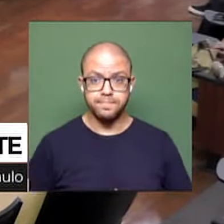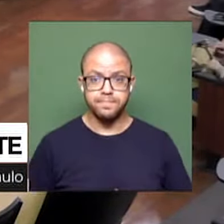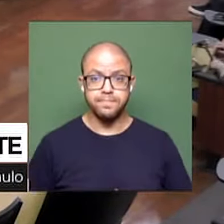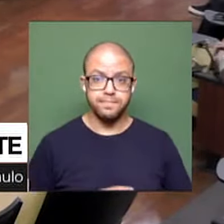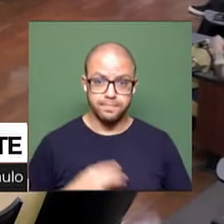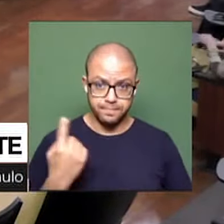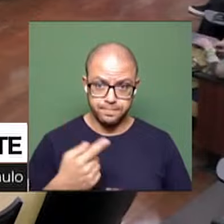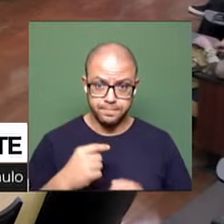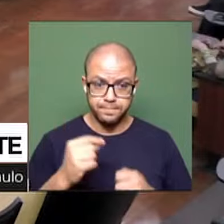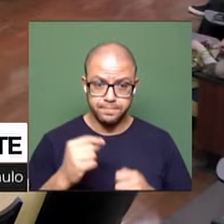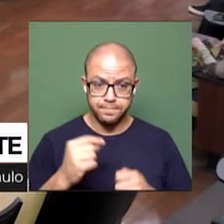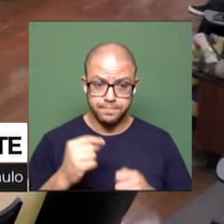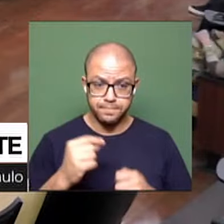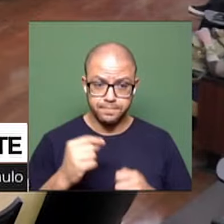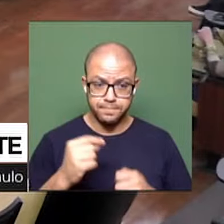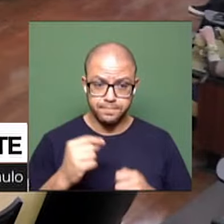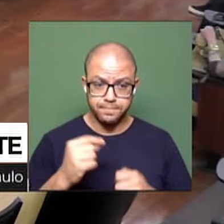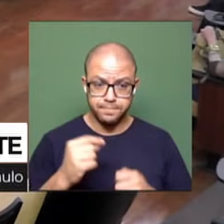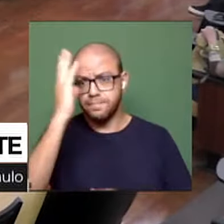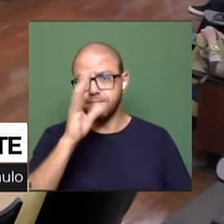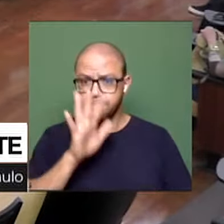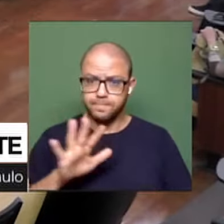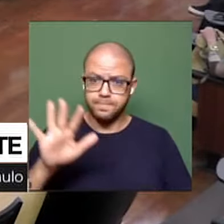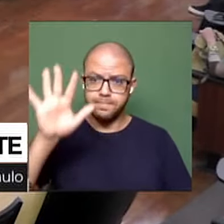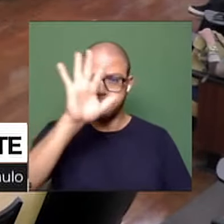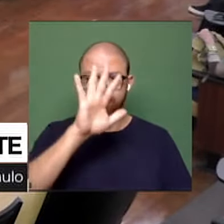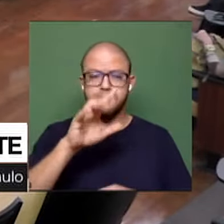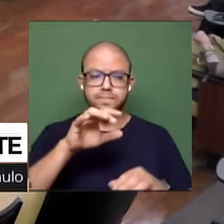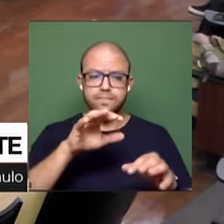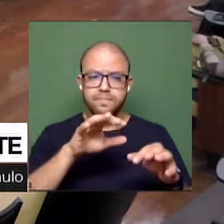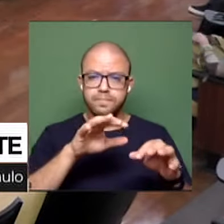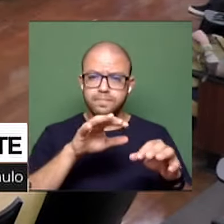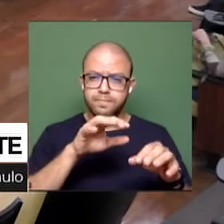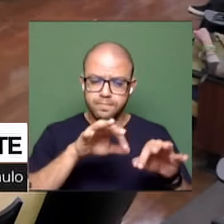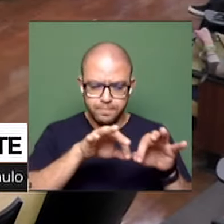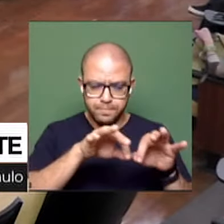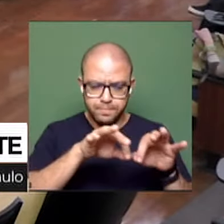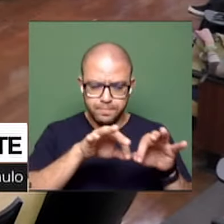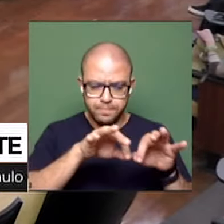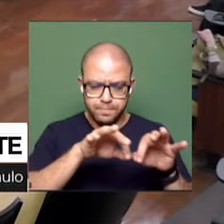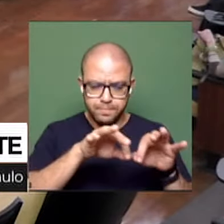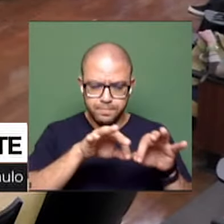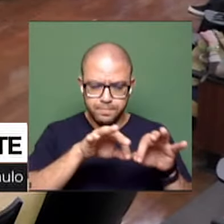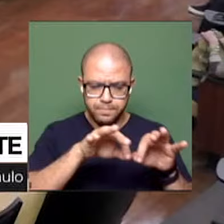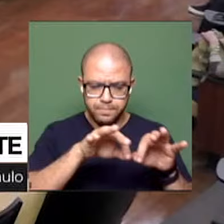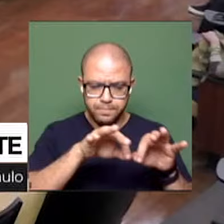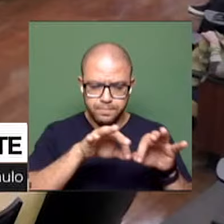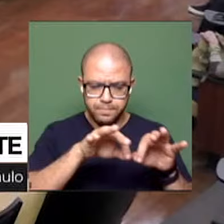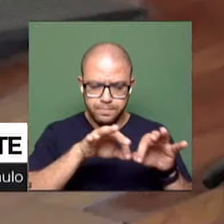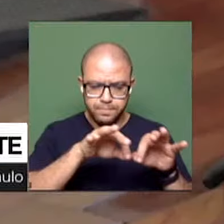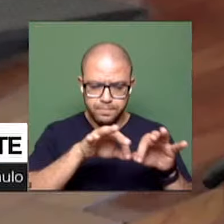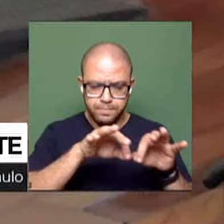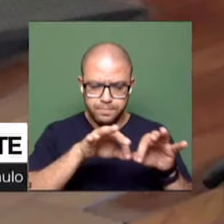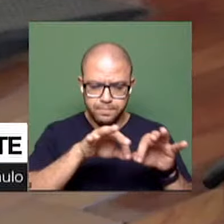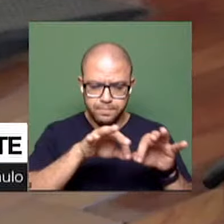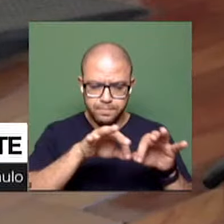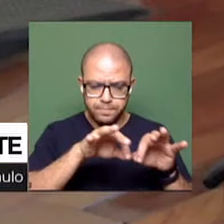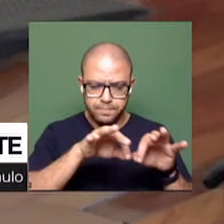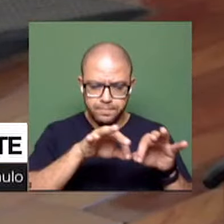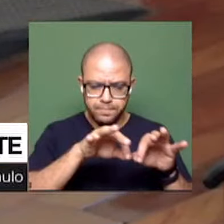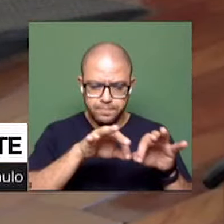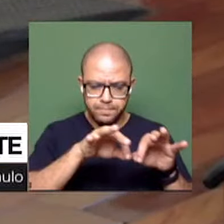Nacional junto com o Instituto de arquitetos do Brasil junto com a própria o apoio da Universidade de São Paulo